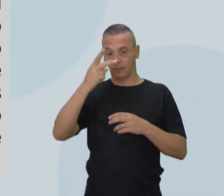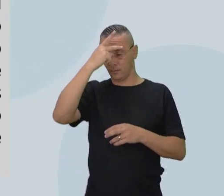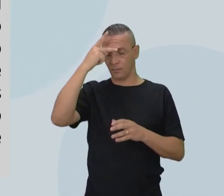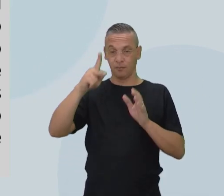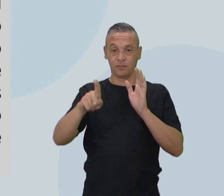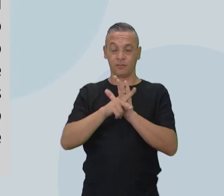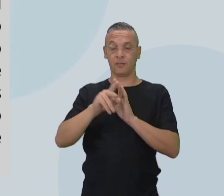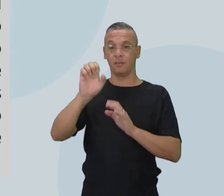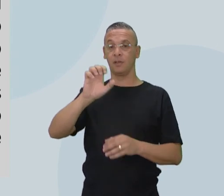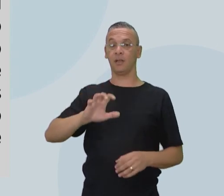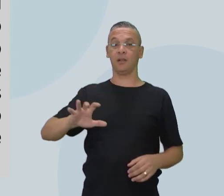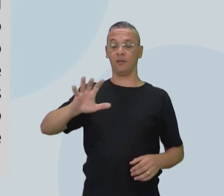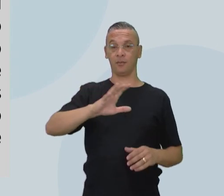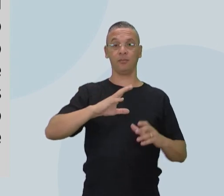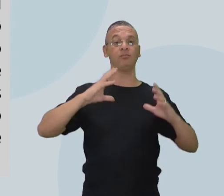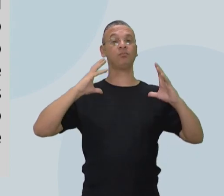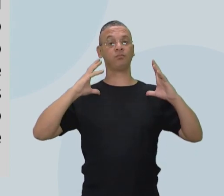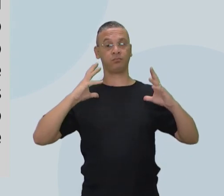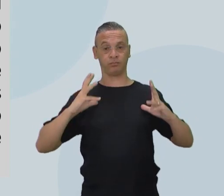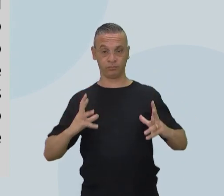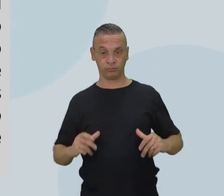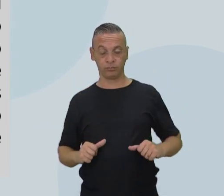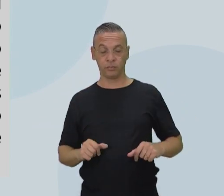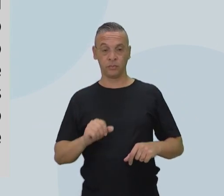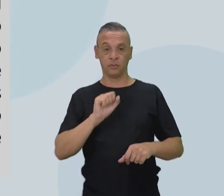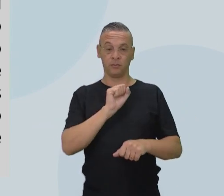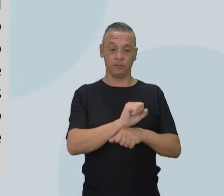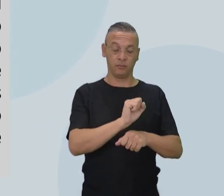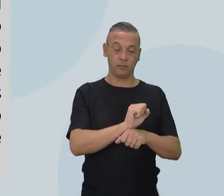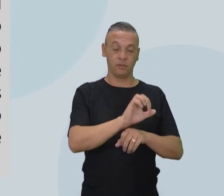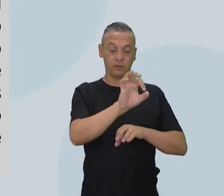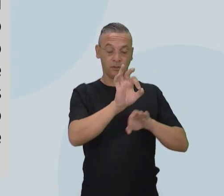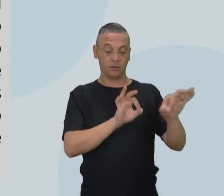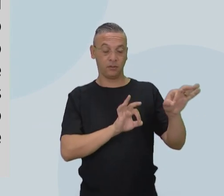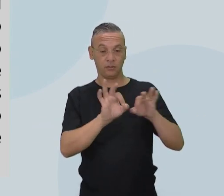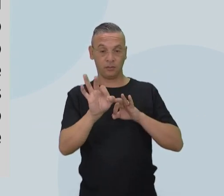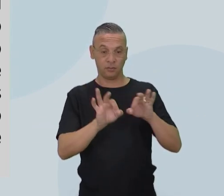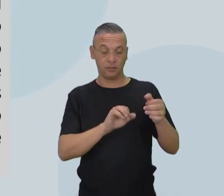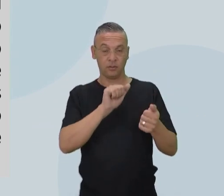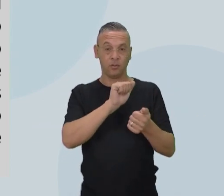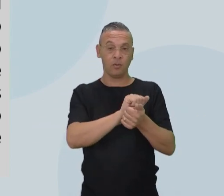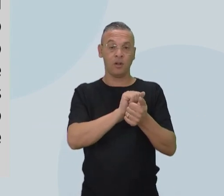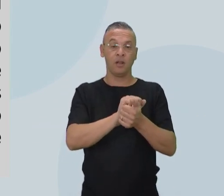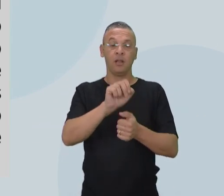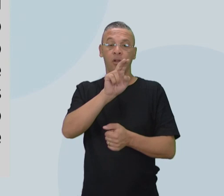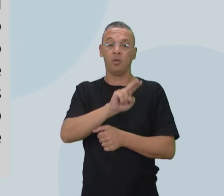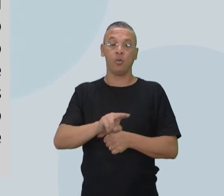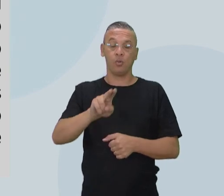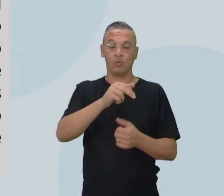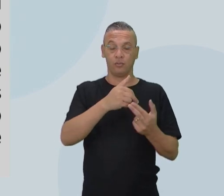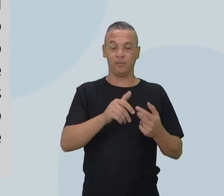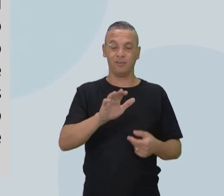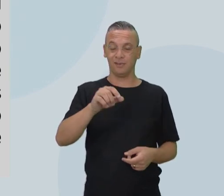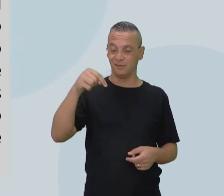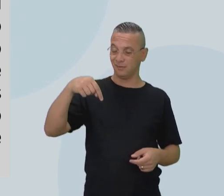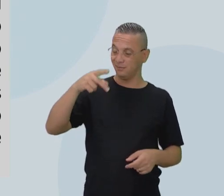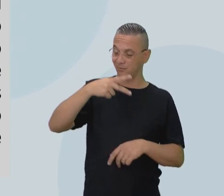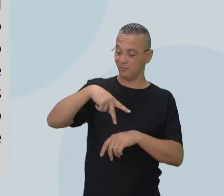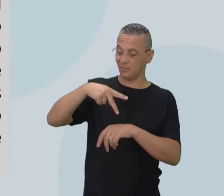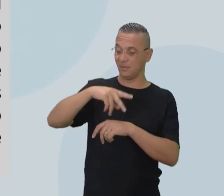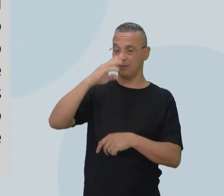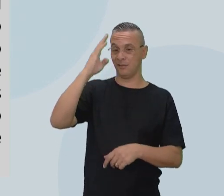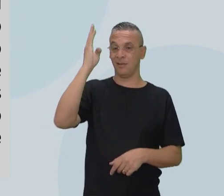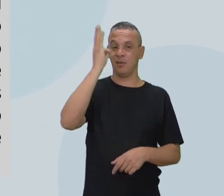na sua maioria, são zelosos e procuram controlar a fabricação e o uso desses agrotóxicos. Mas e o Brasil? O